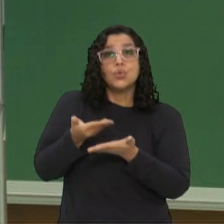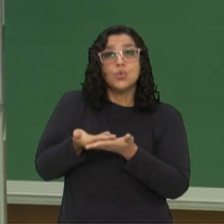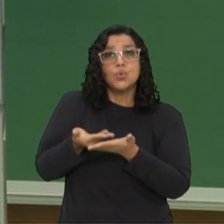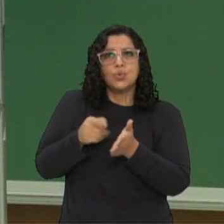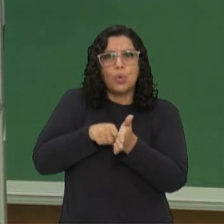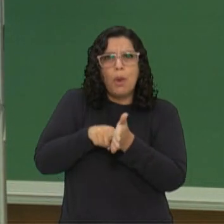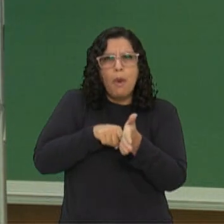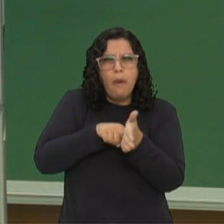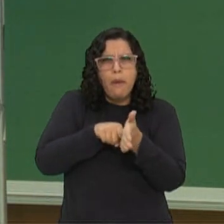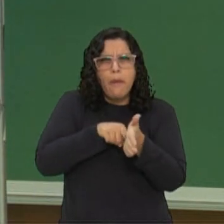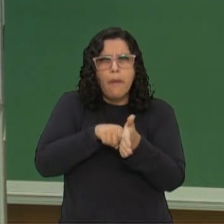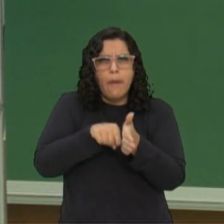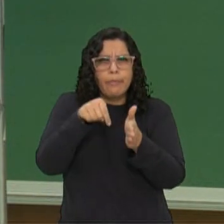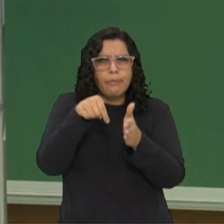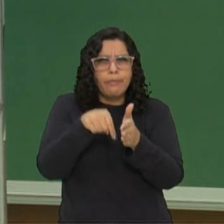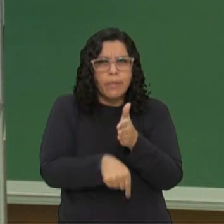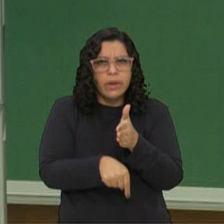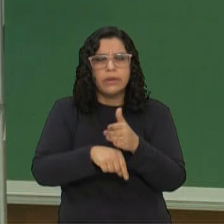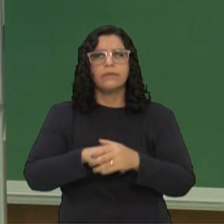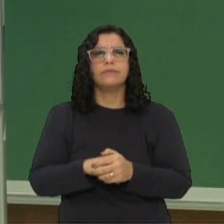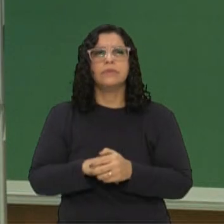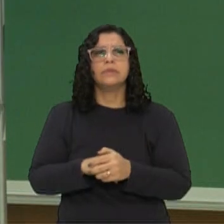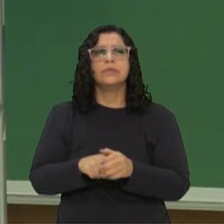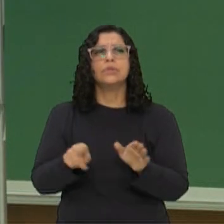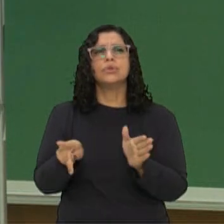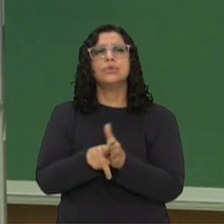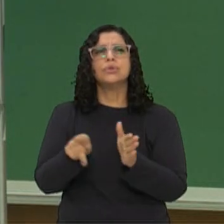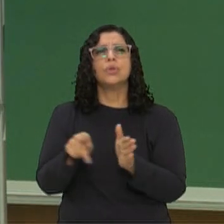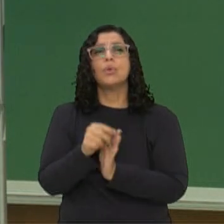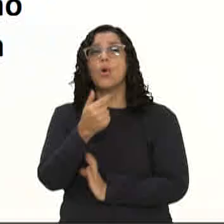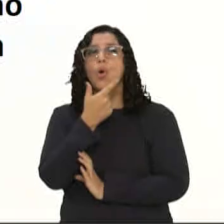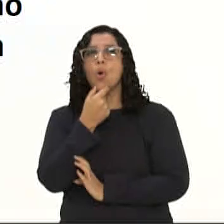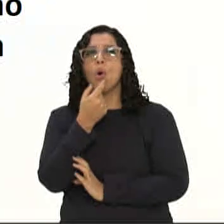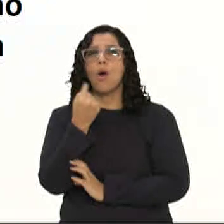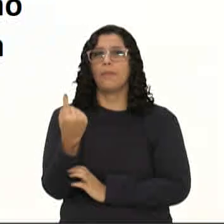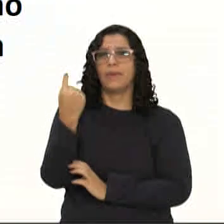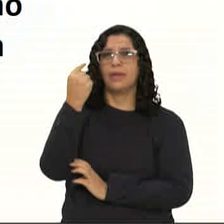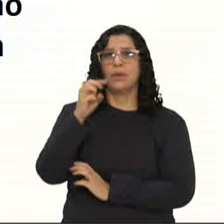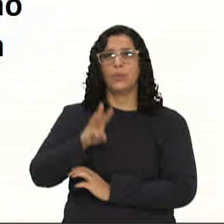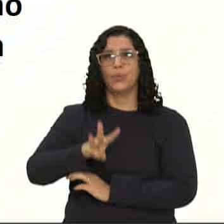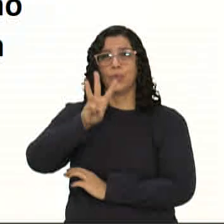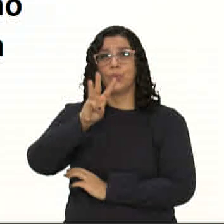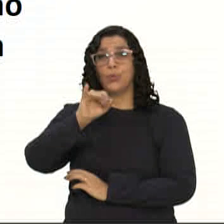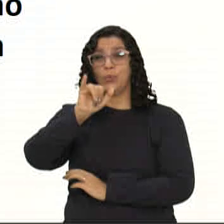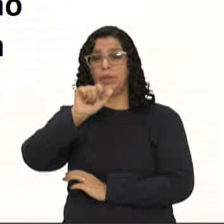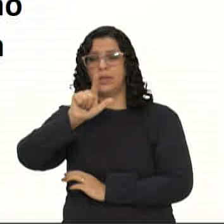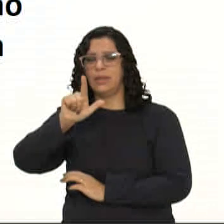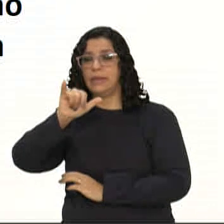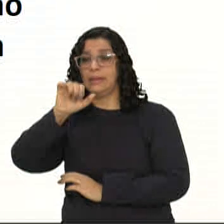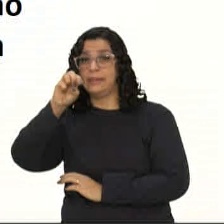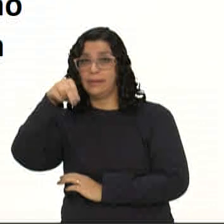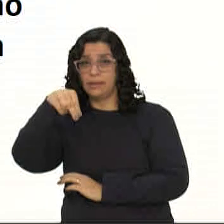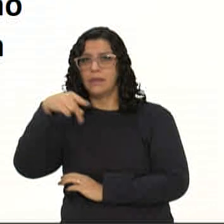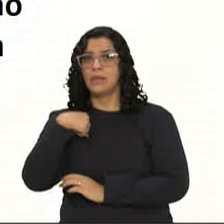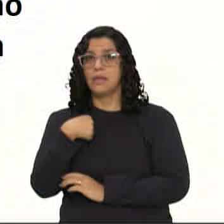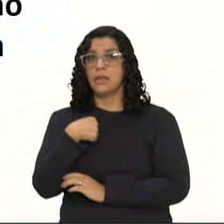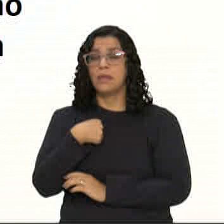mais aprofundados de William Gilbert, que foi um físico inglês,